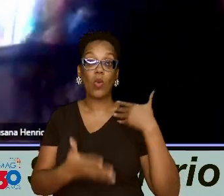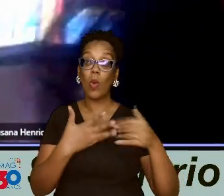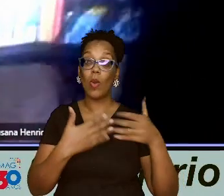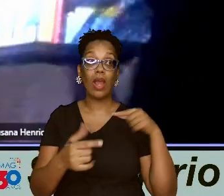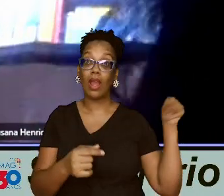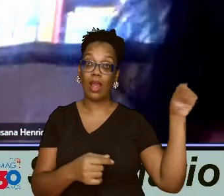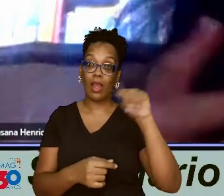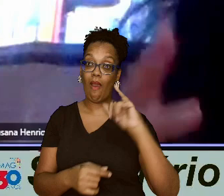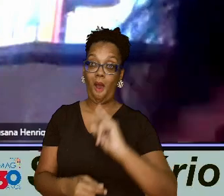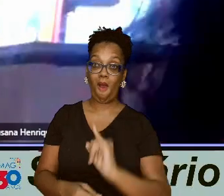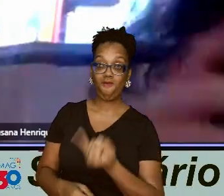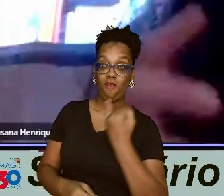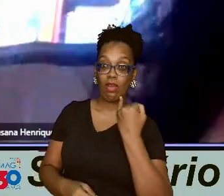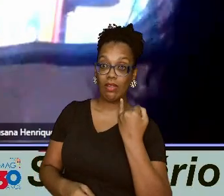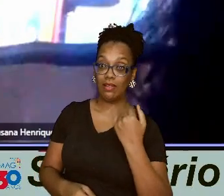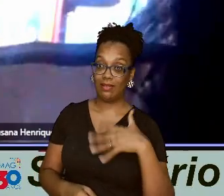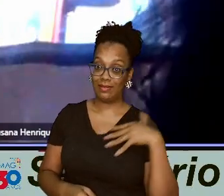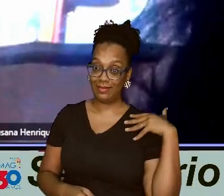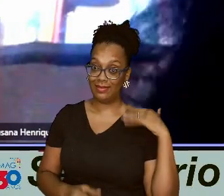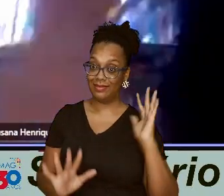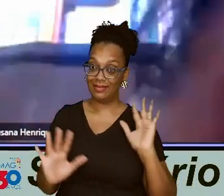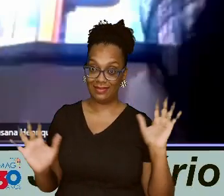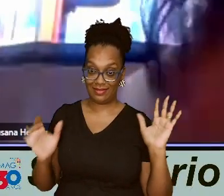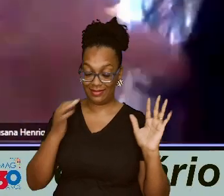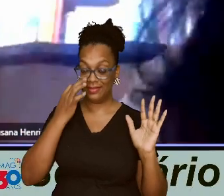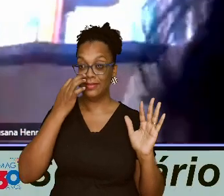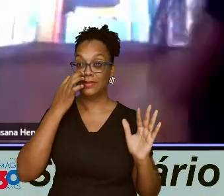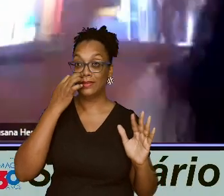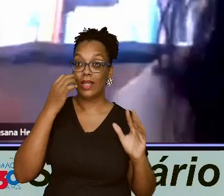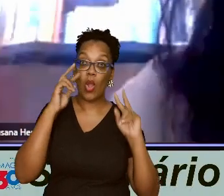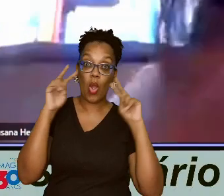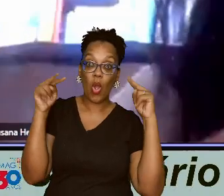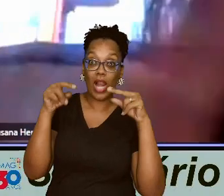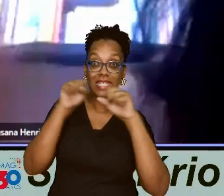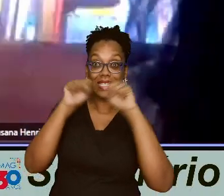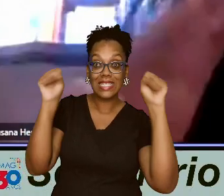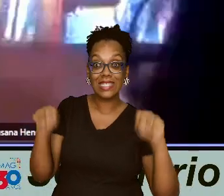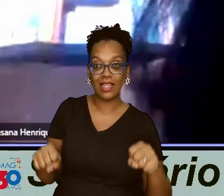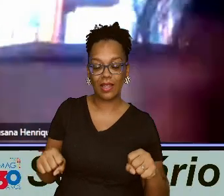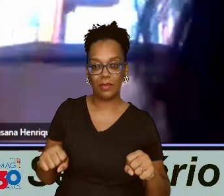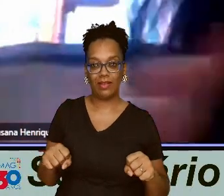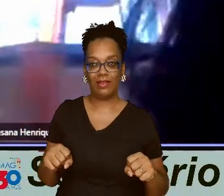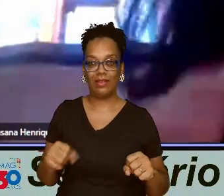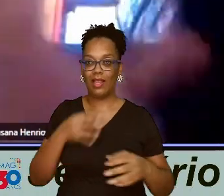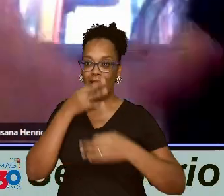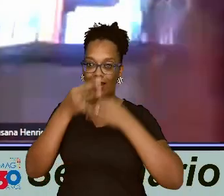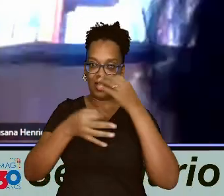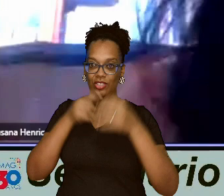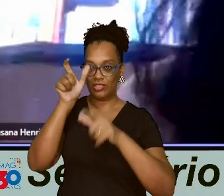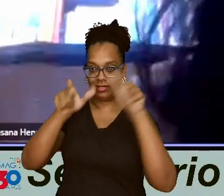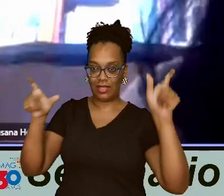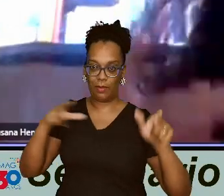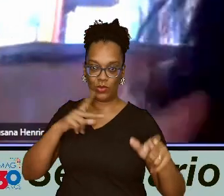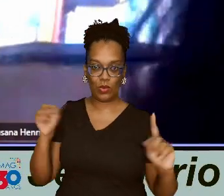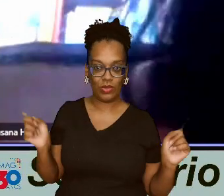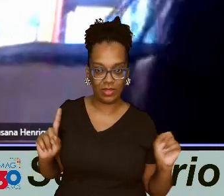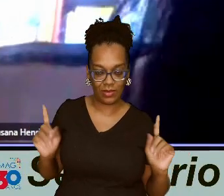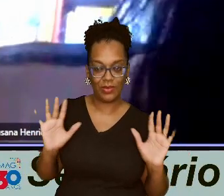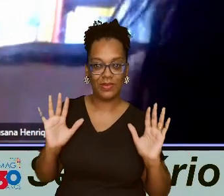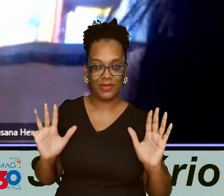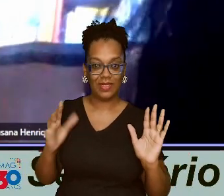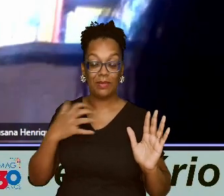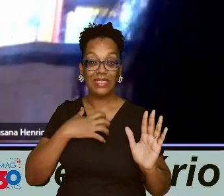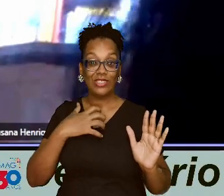aproveita essas vantagens. É um olhar para o sistema, né? E olhar para essas vantagens e ver se elas fazem sentido.